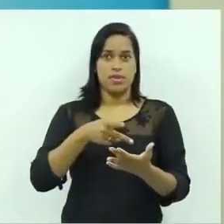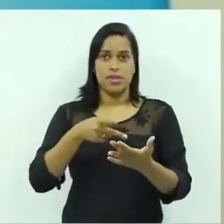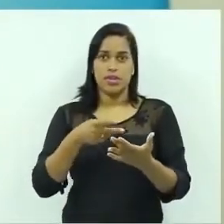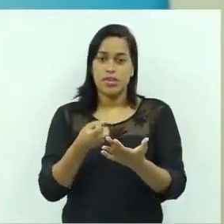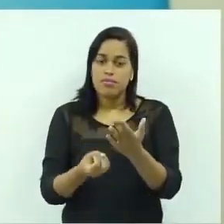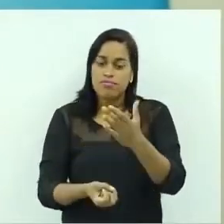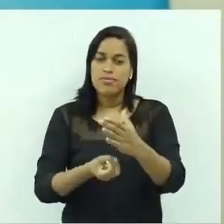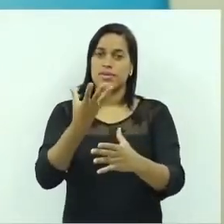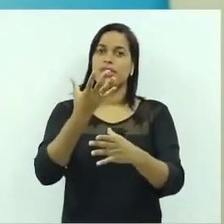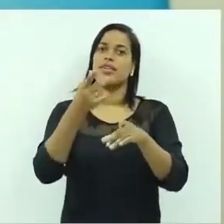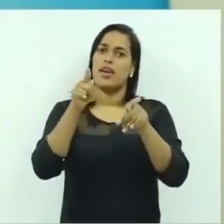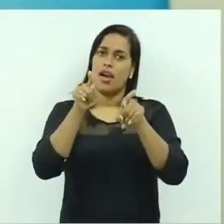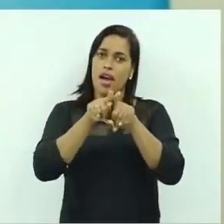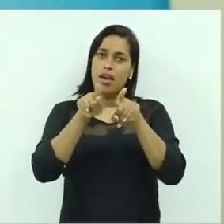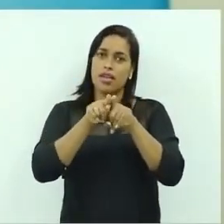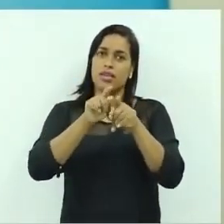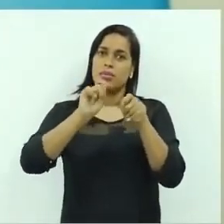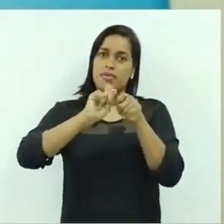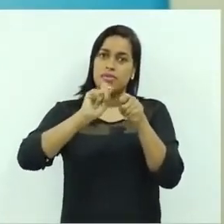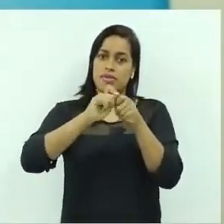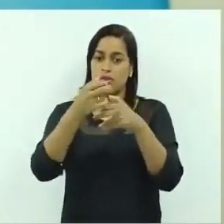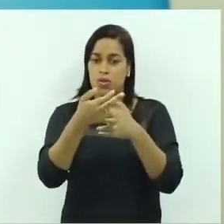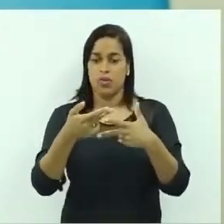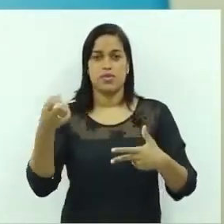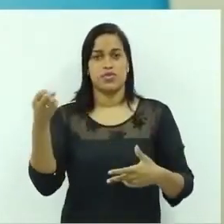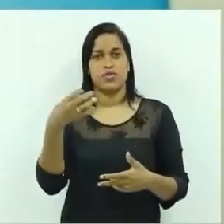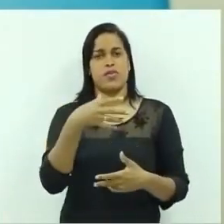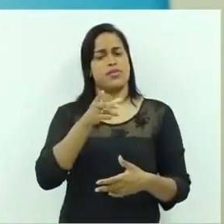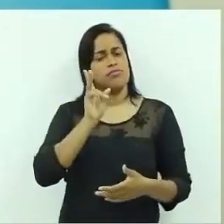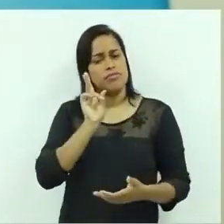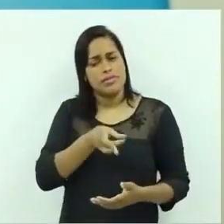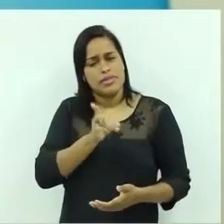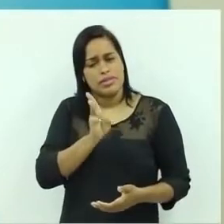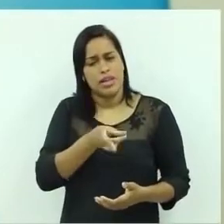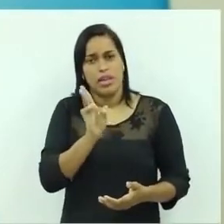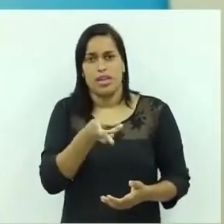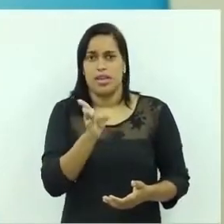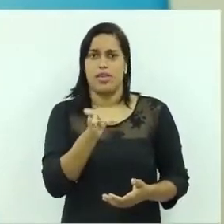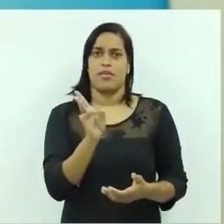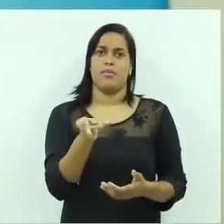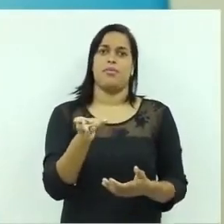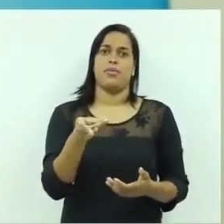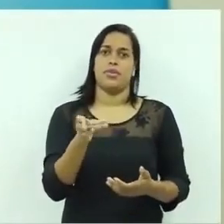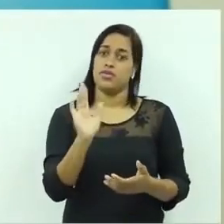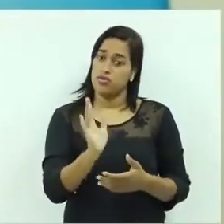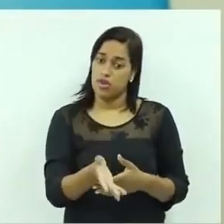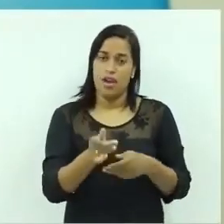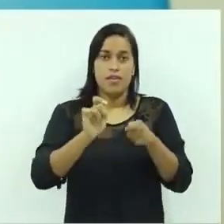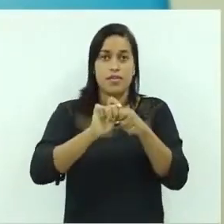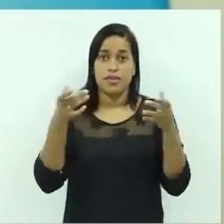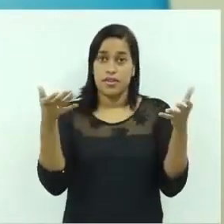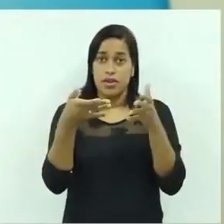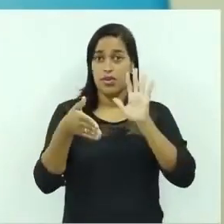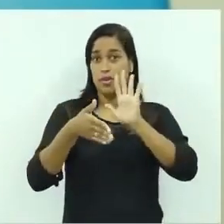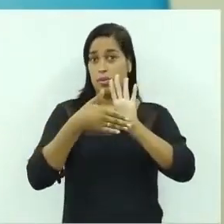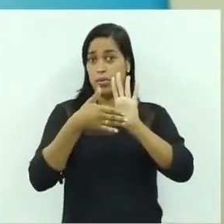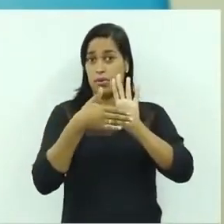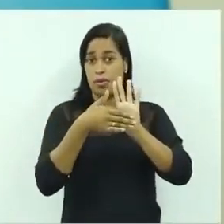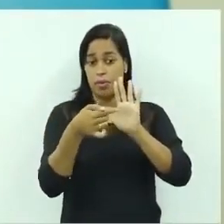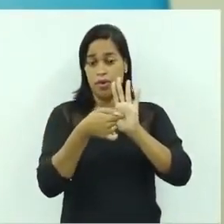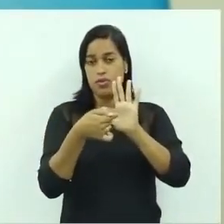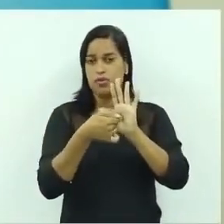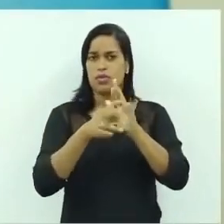e realizar coisas novas sempre. A partir de agora, já faça sua atividade proposta de uma